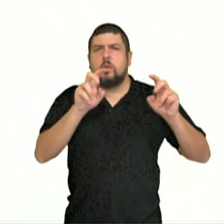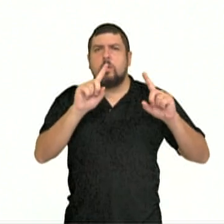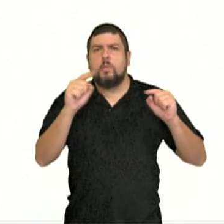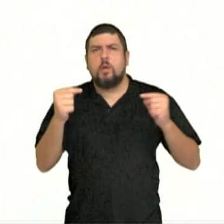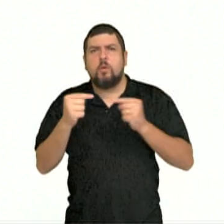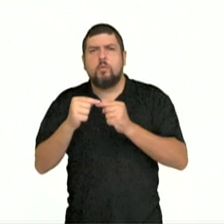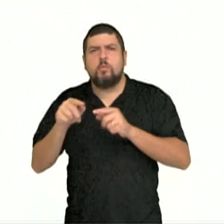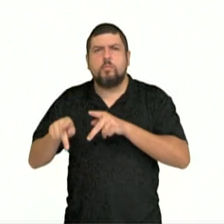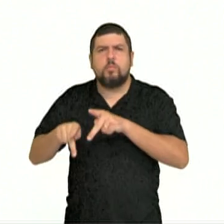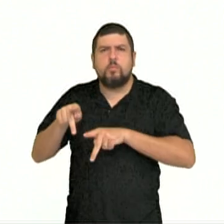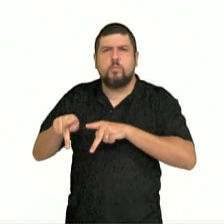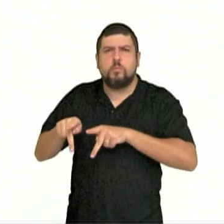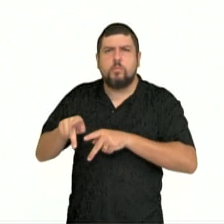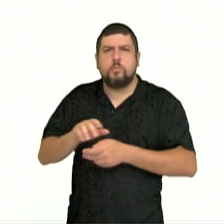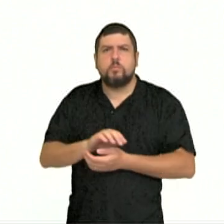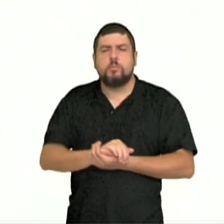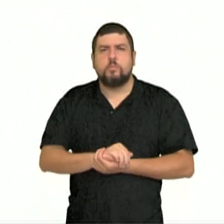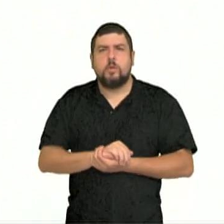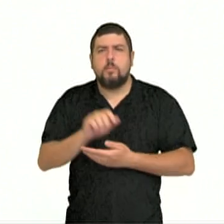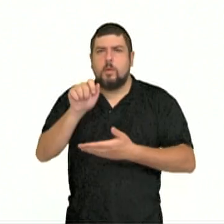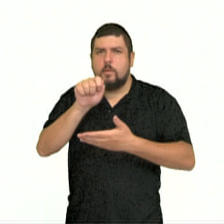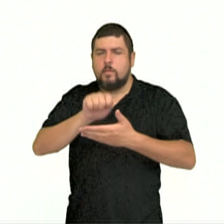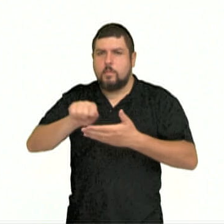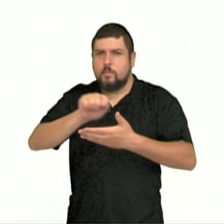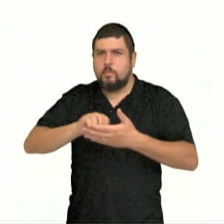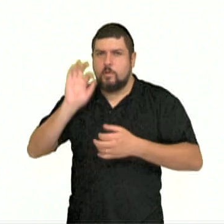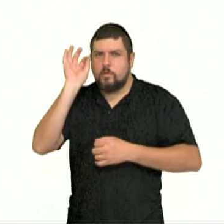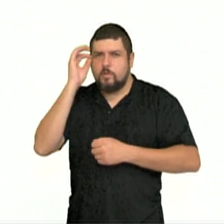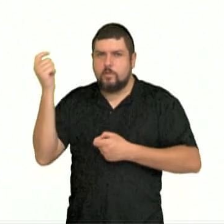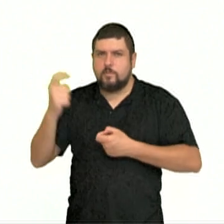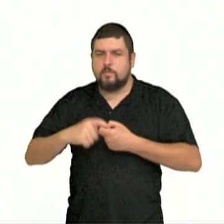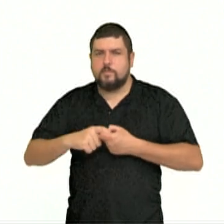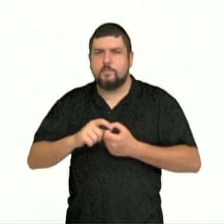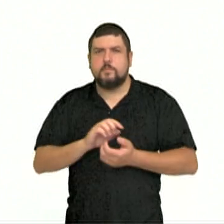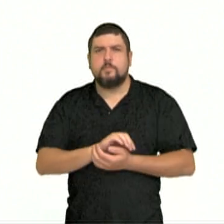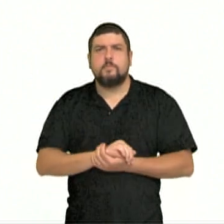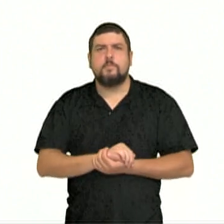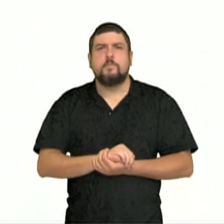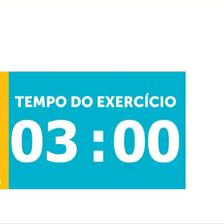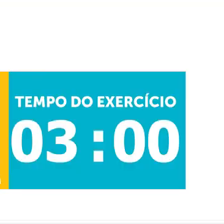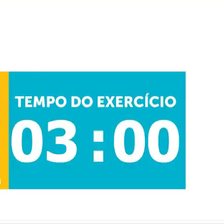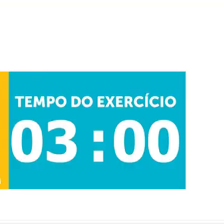público-alvo do blog? Escreva no seu caderno e nós já voltamos.